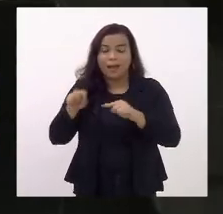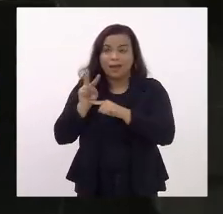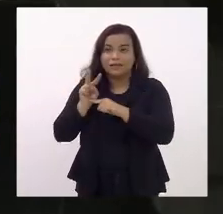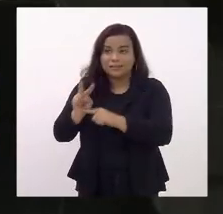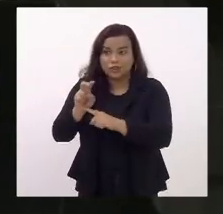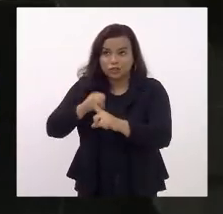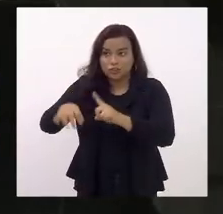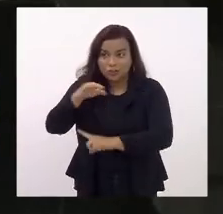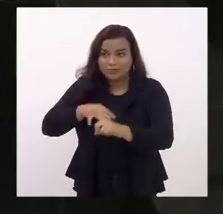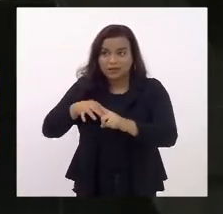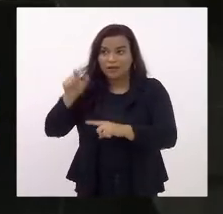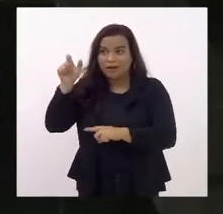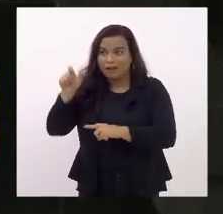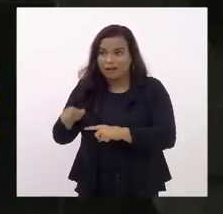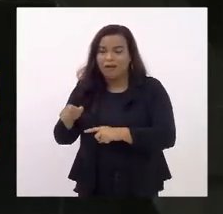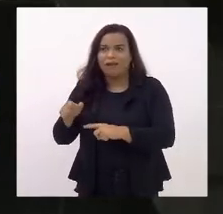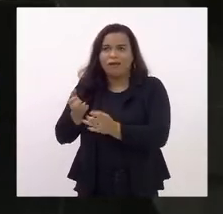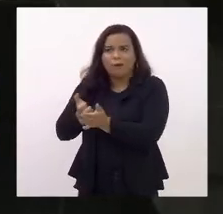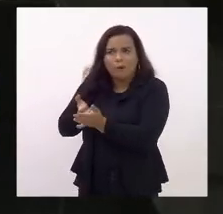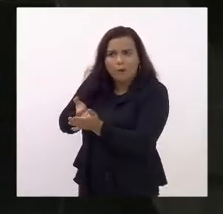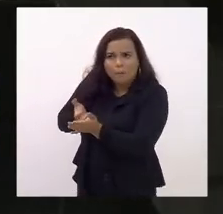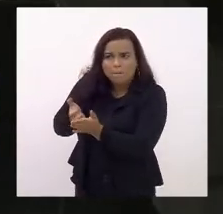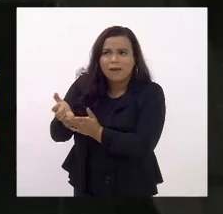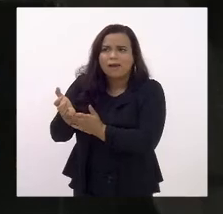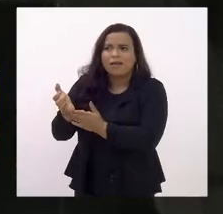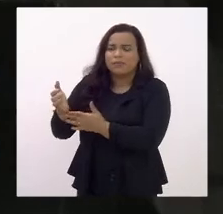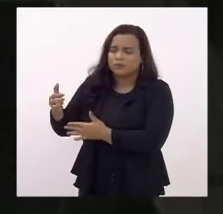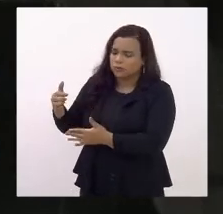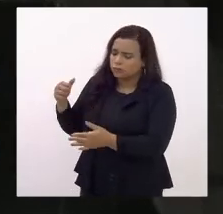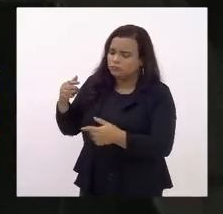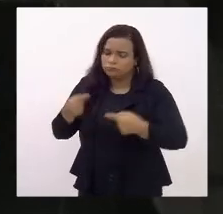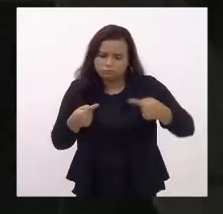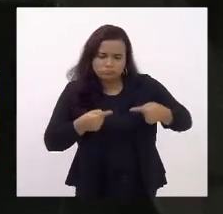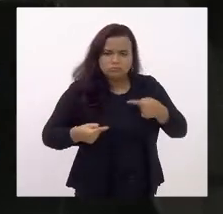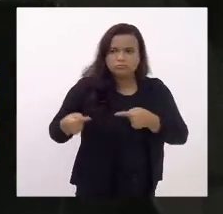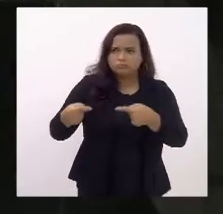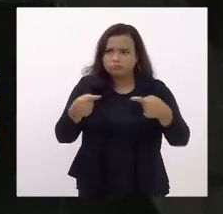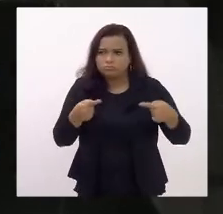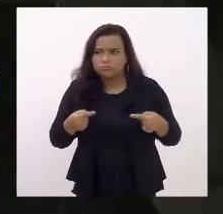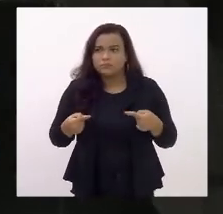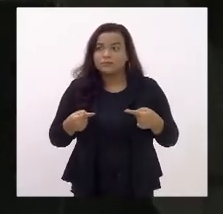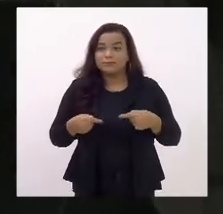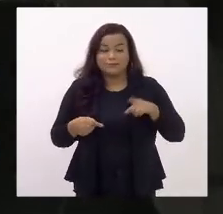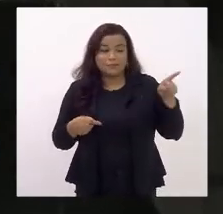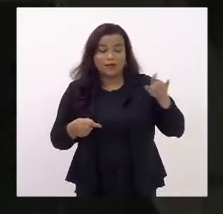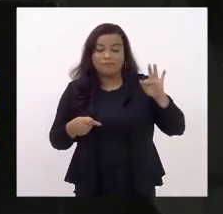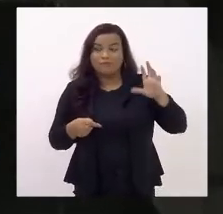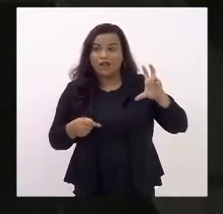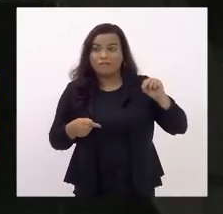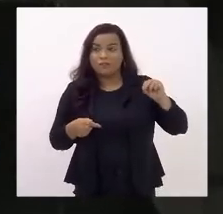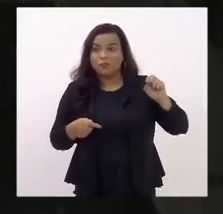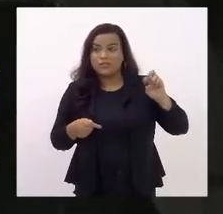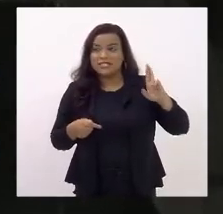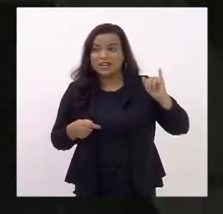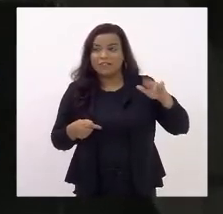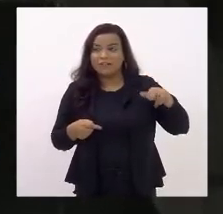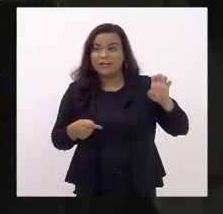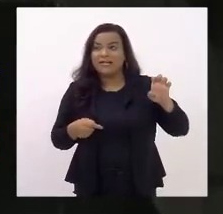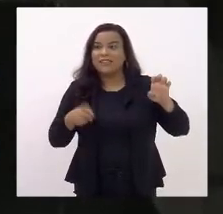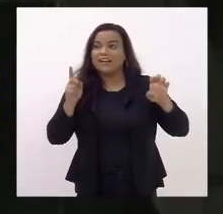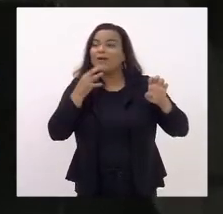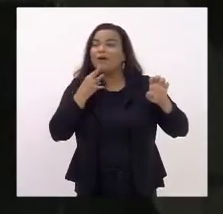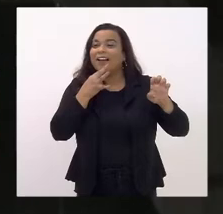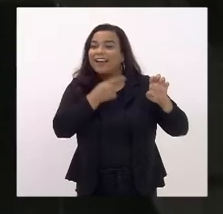mas esteve, desde o início, nesses debates, alguém que o Flávio Serafini conhece muito bem, é Maria Célia